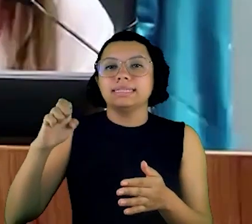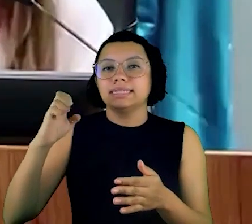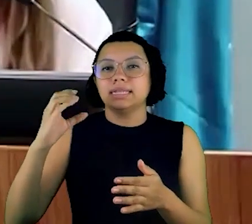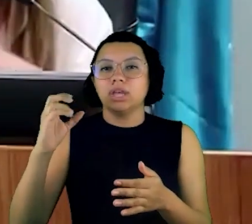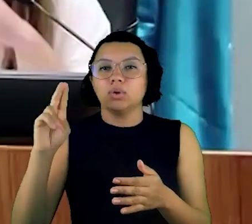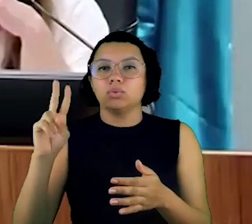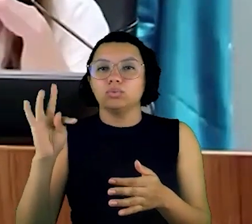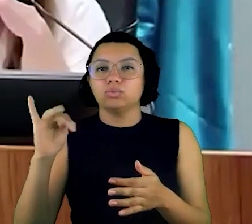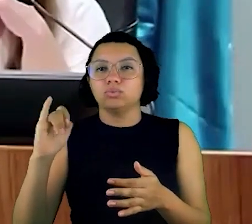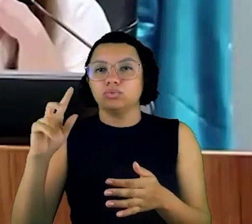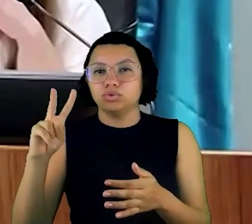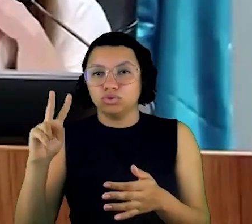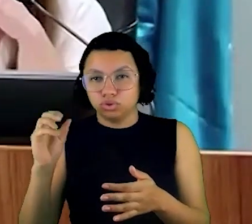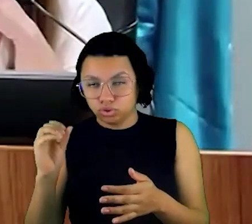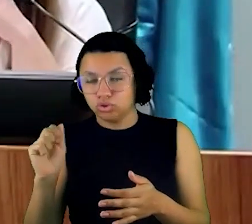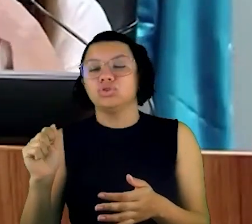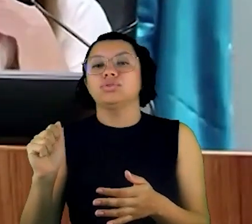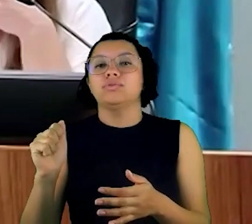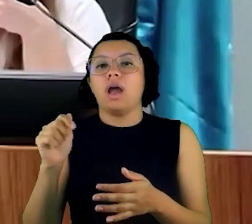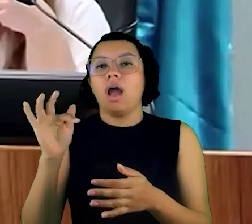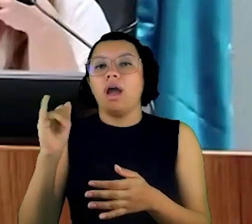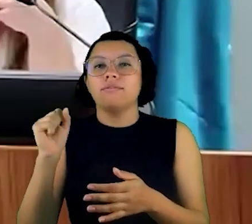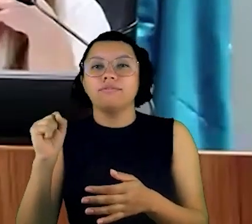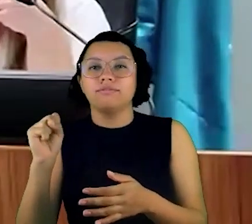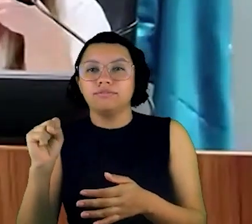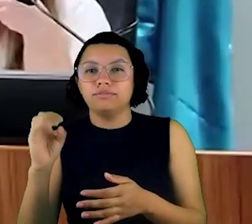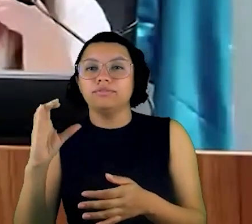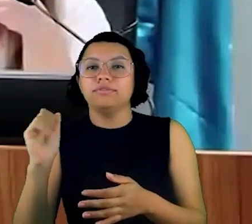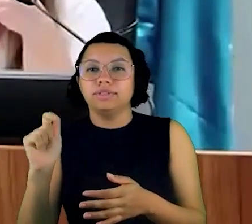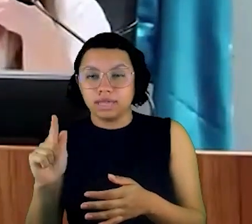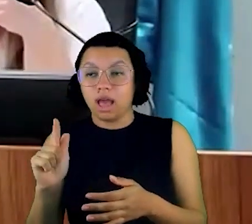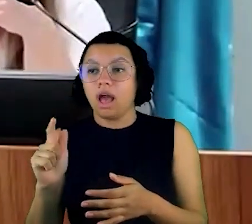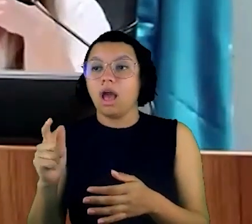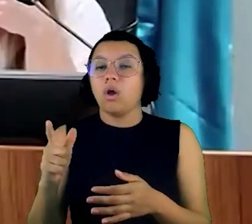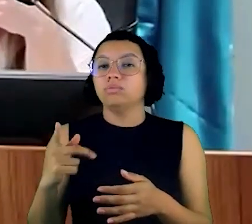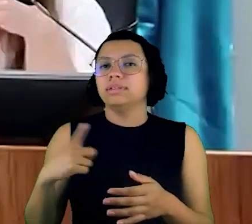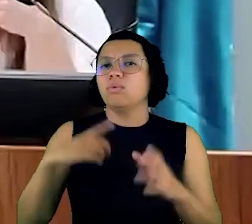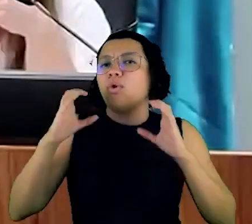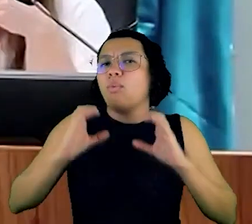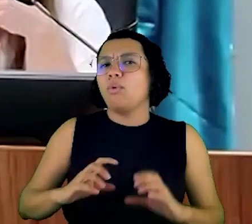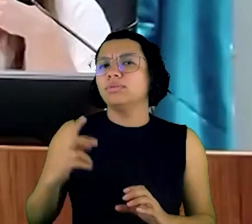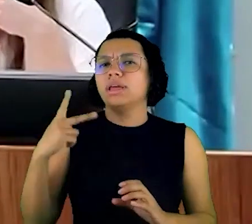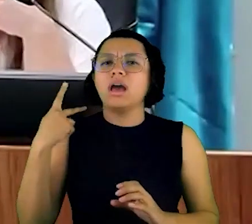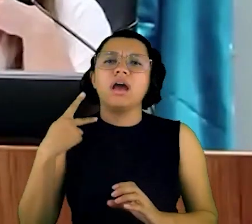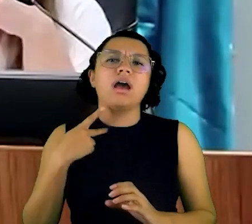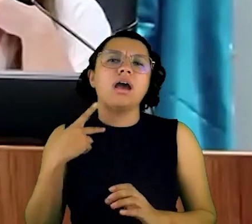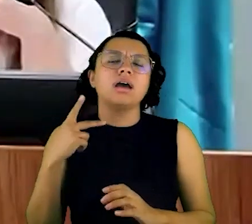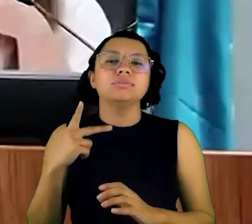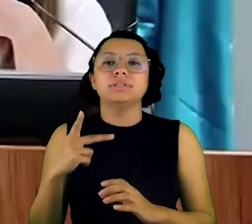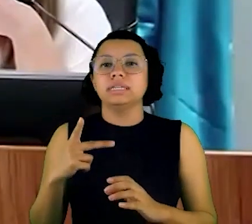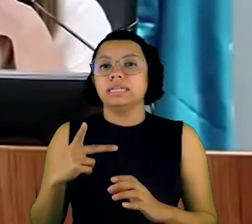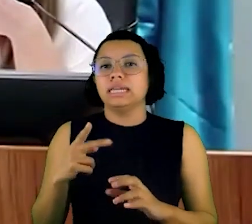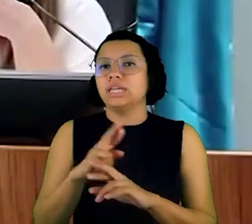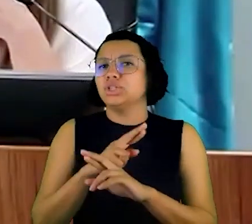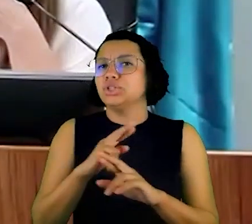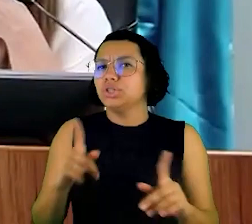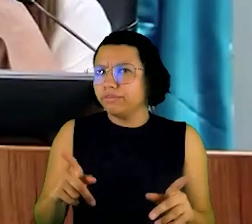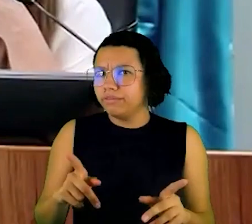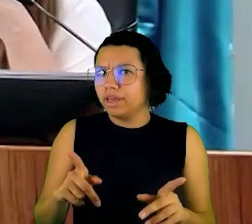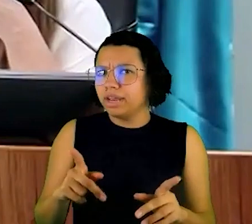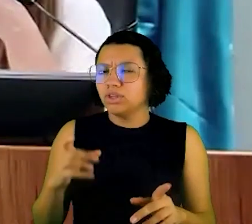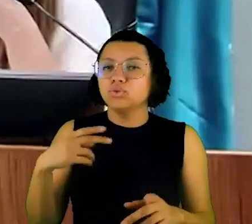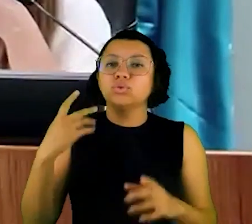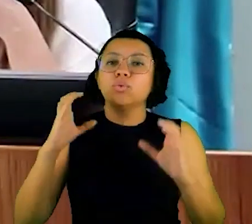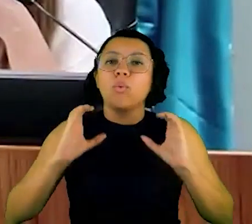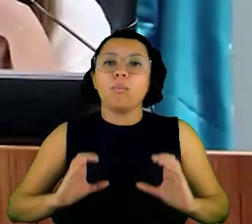um comportamento da Procuradoria da Fazenda Nacional que é completamente diferente do comportamento